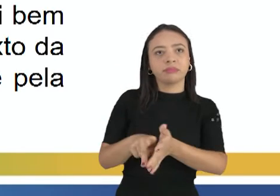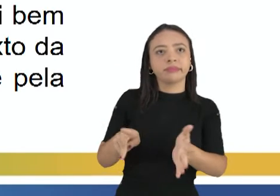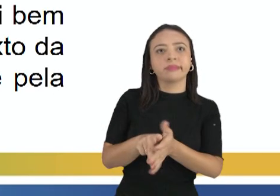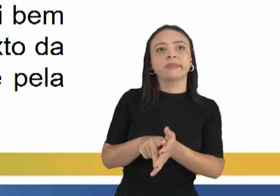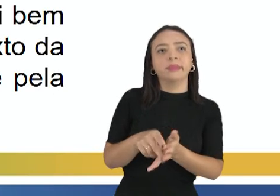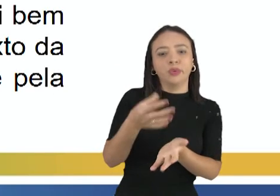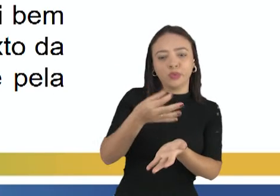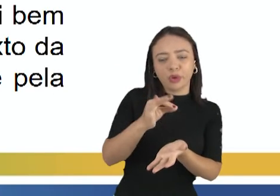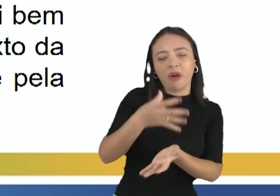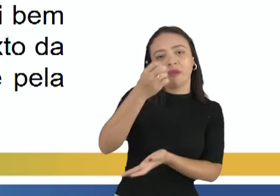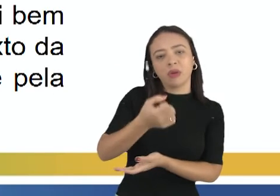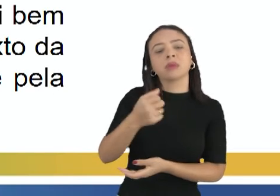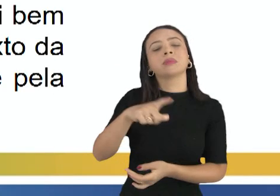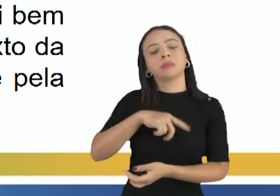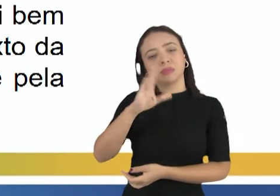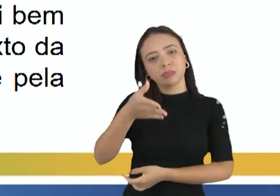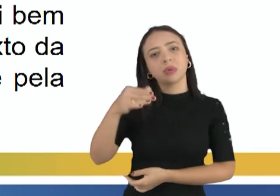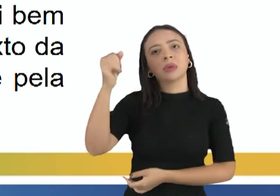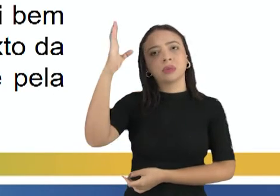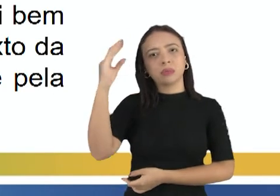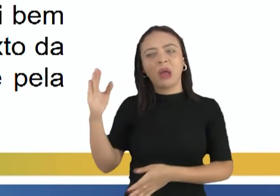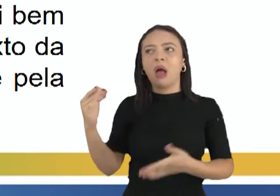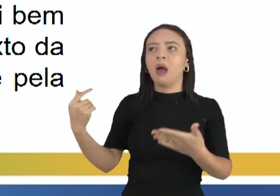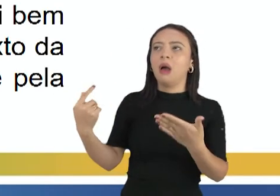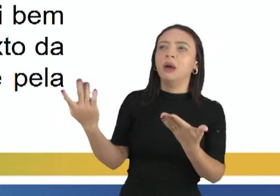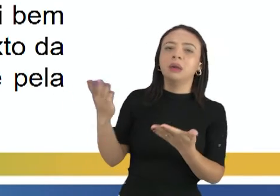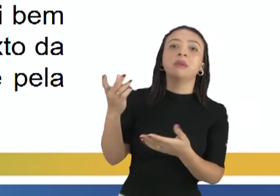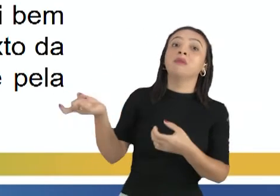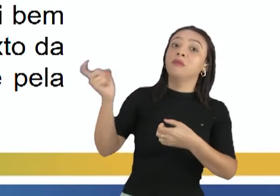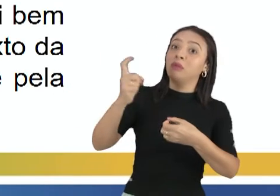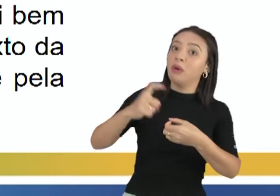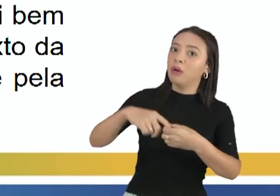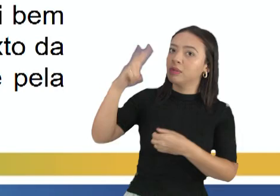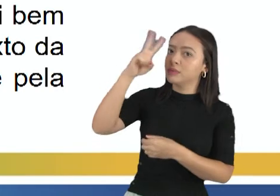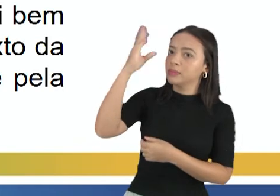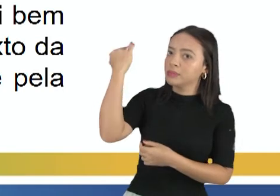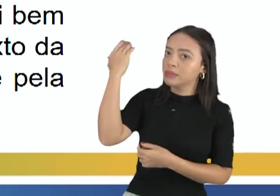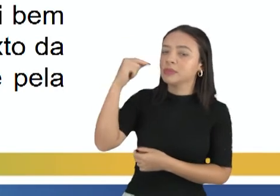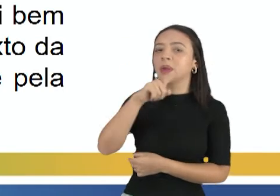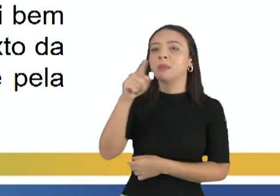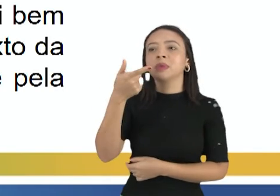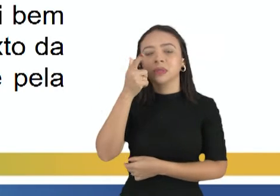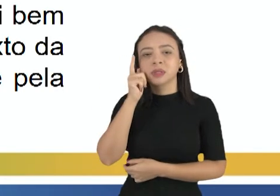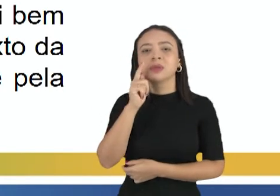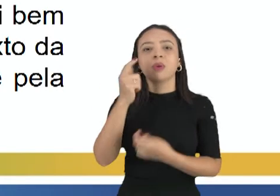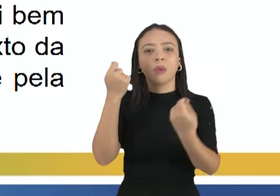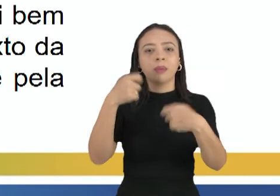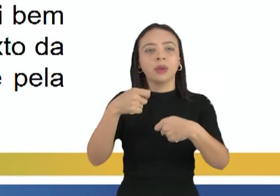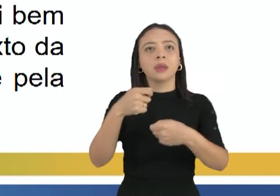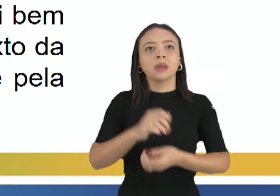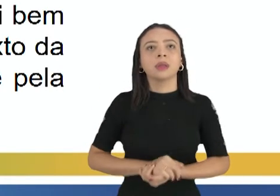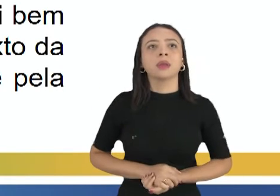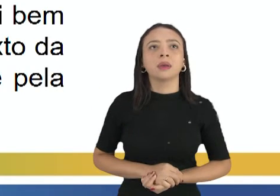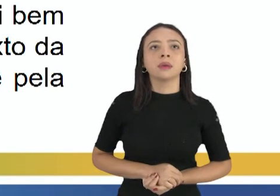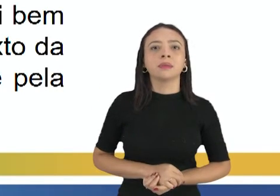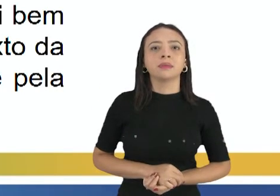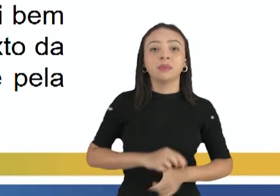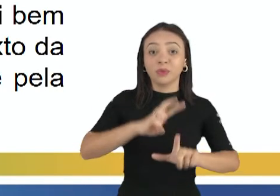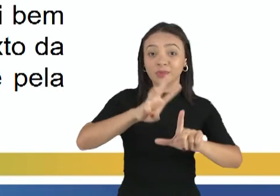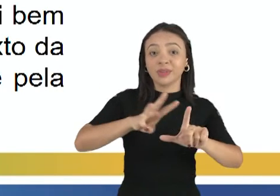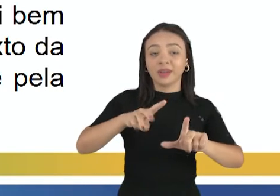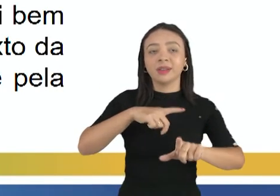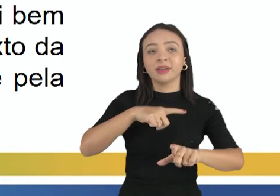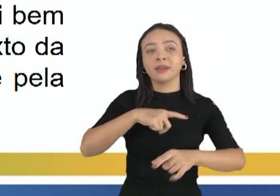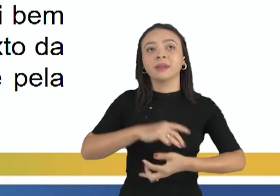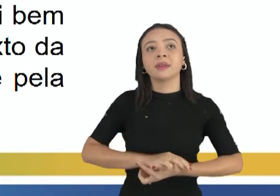com leite existente no Brasil. Ah, professor, não lembra? Volta lá na aula de História, vai lá que você com certeza vai achar lá no edu.acre. Então